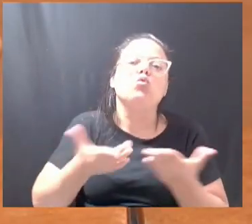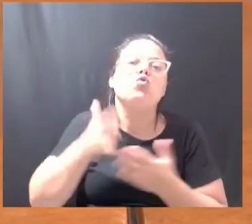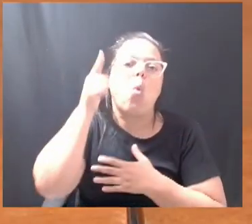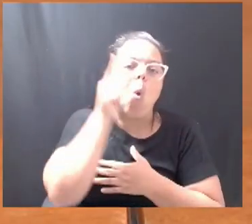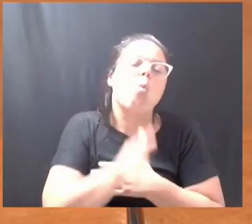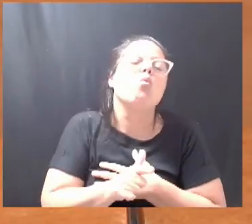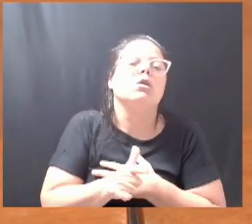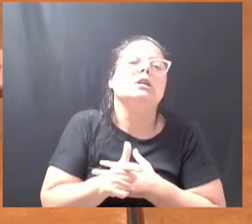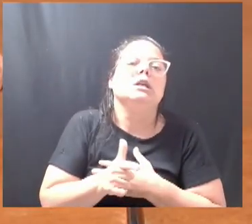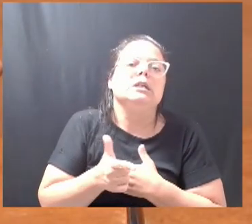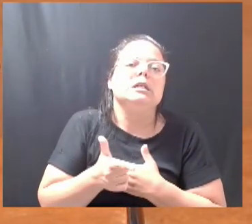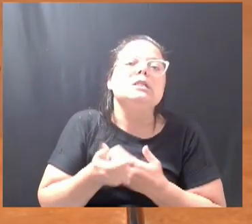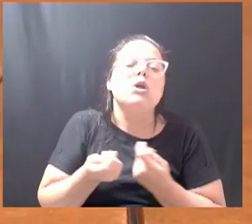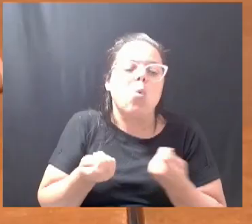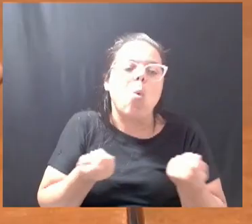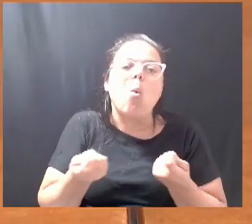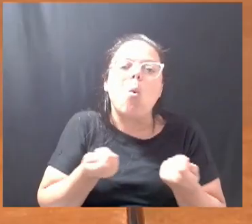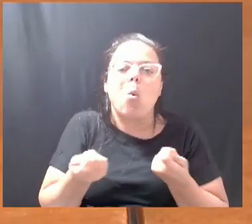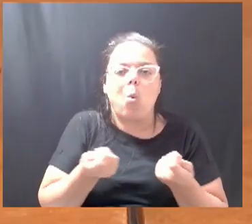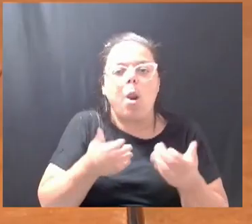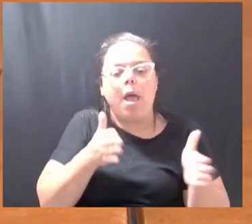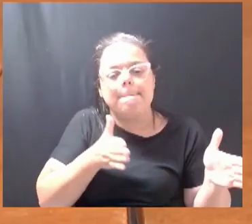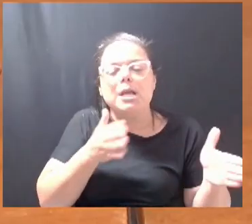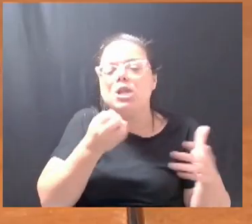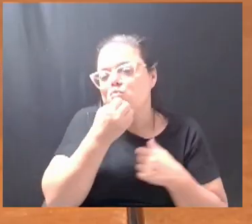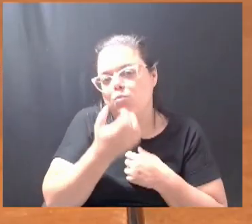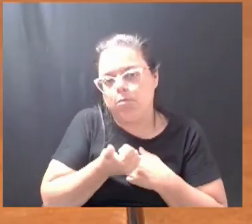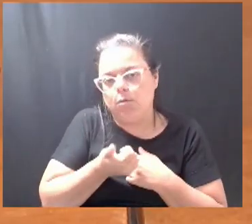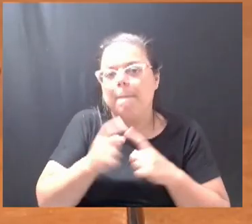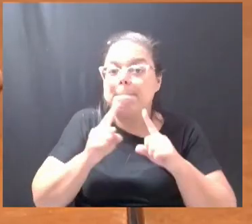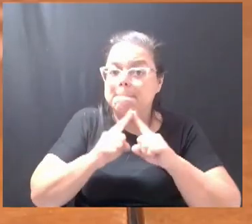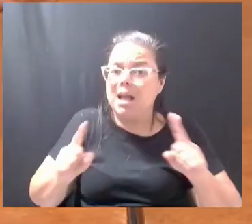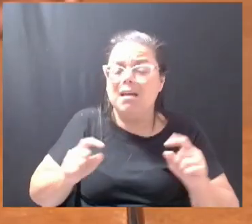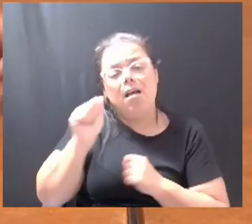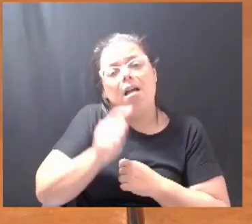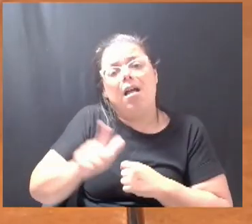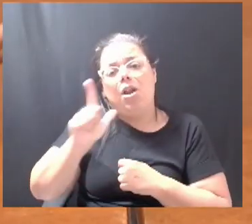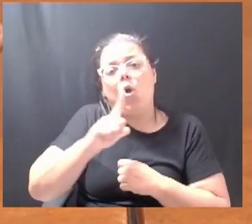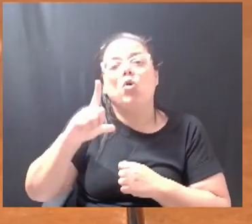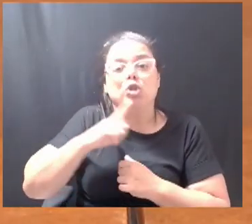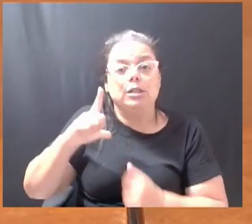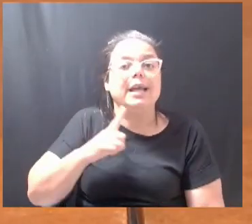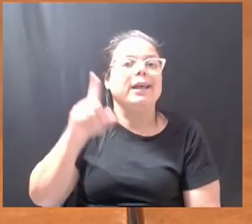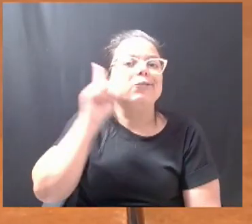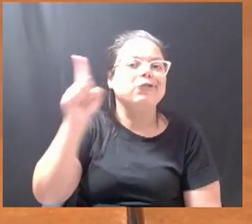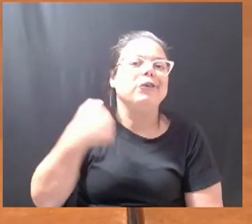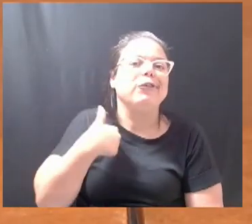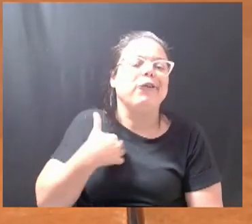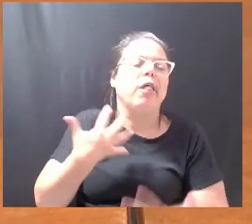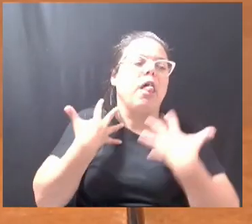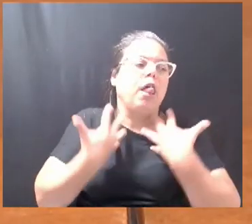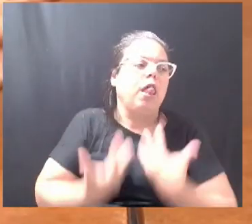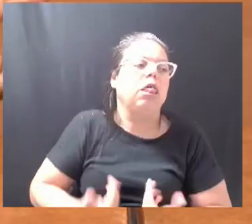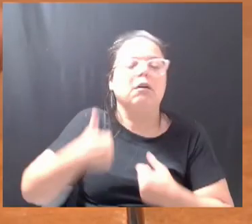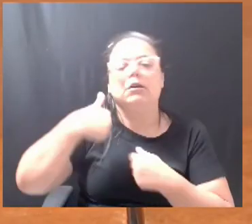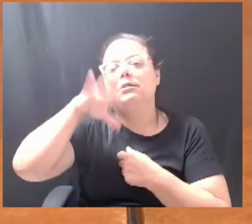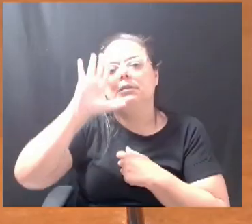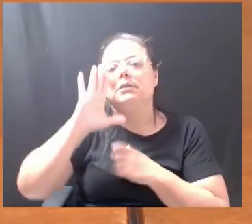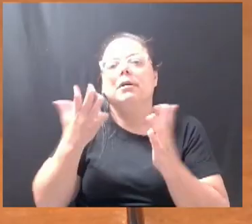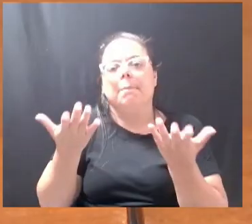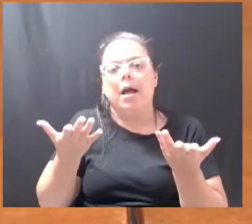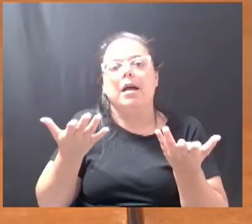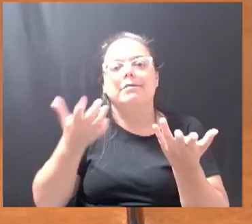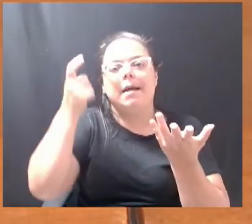momentos bons. Mas, certamente, eu tenho aqueles dias que eu estou mais cansado, estou com alguma outra coisa na minha cabeça, que acaba que